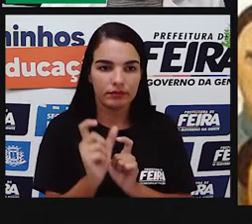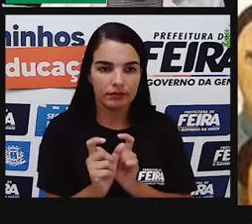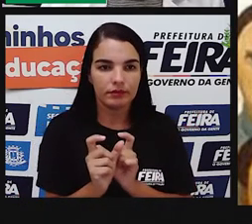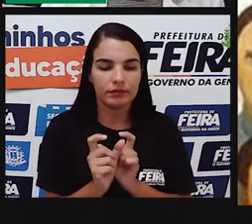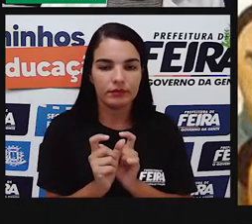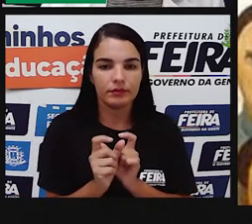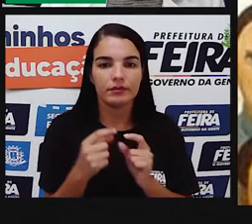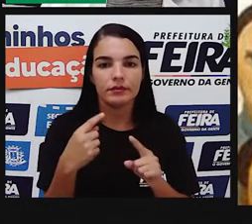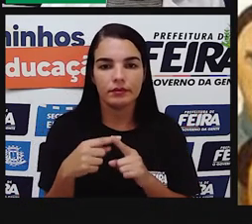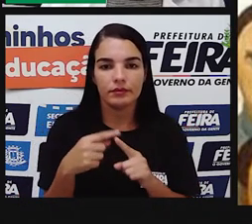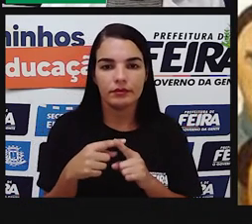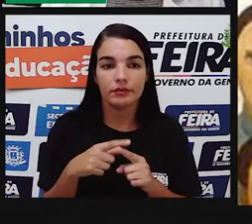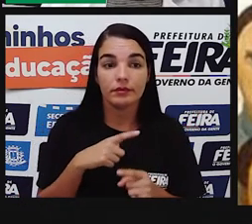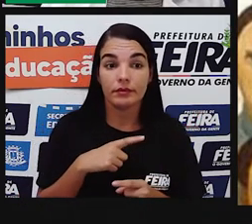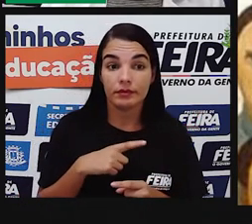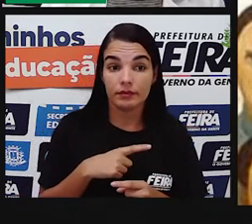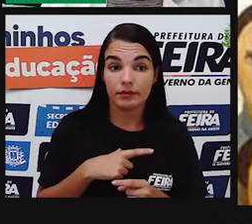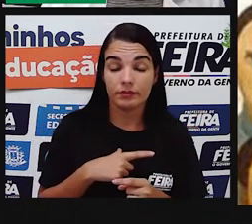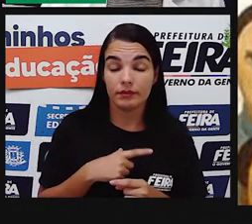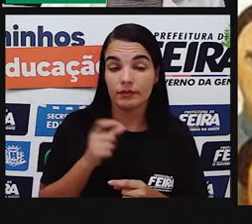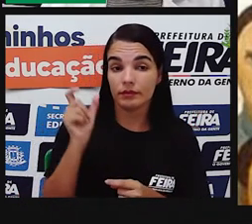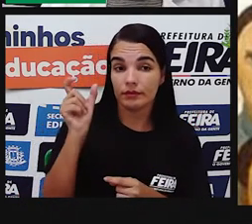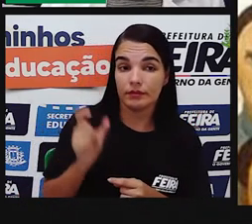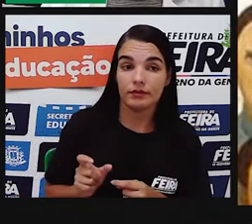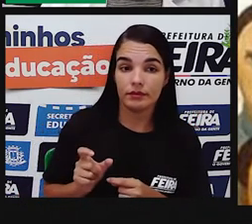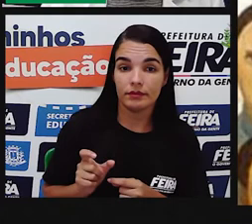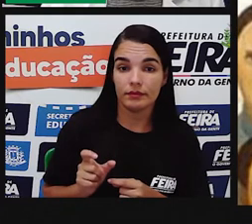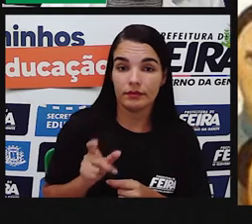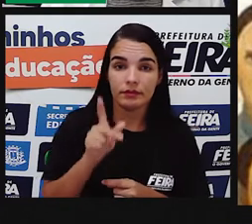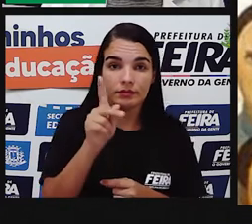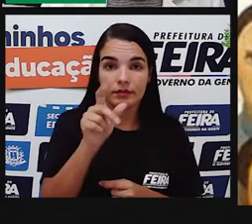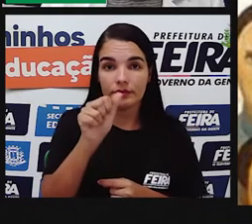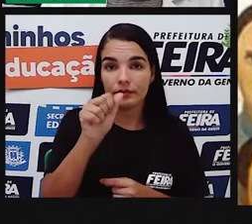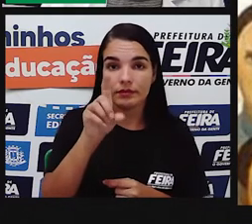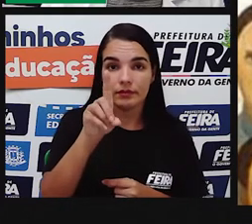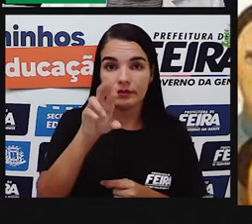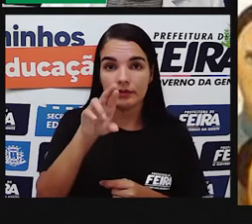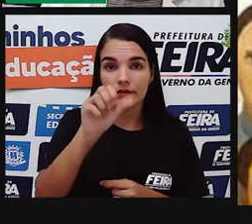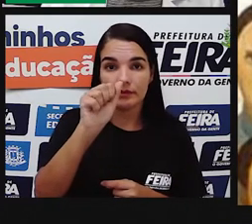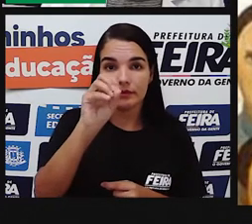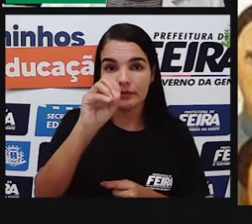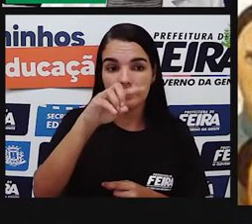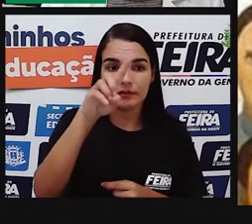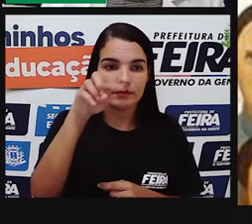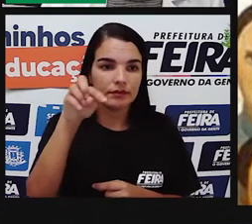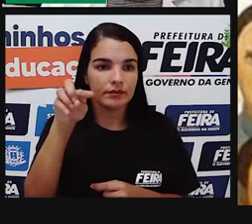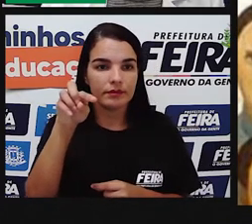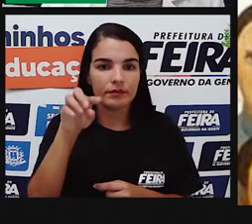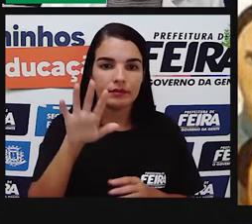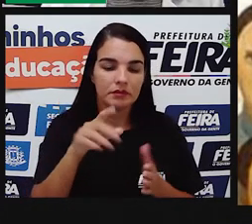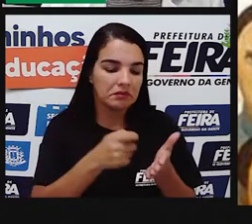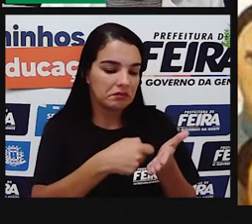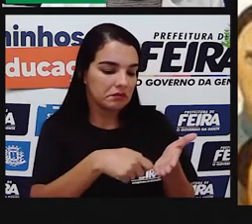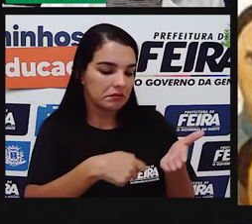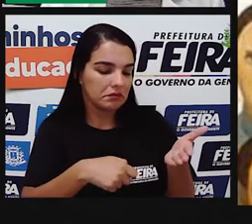que se chama de padrão, para, por exemplo, se escrever numa revista, num jornal.